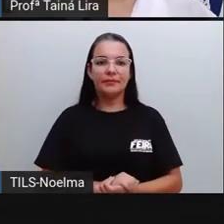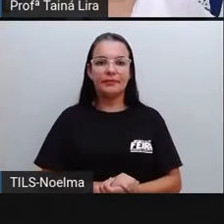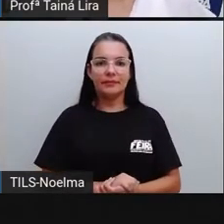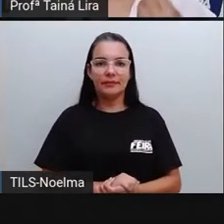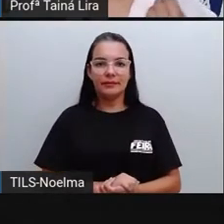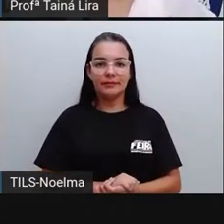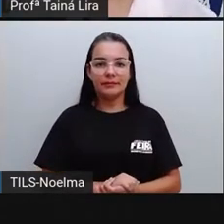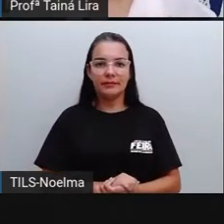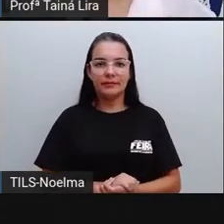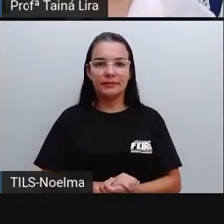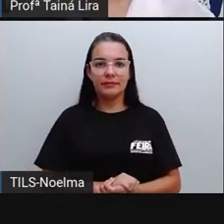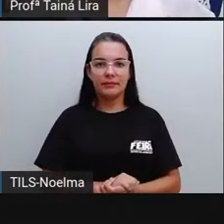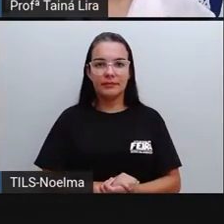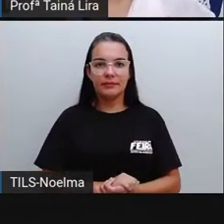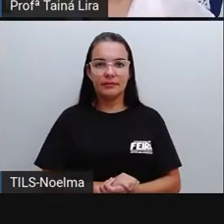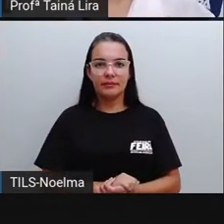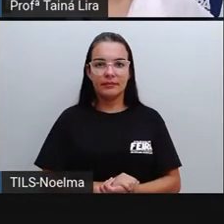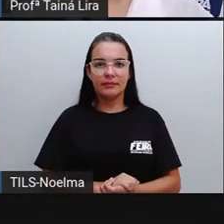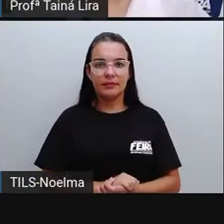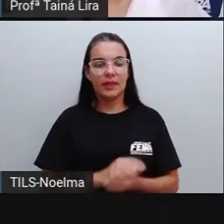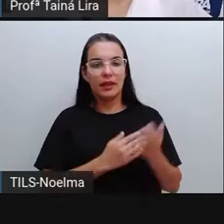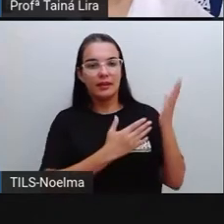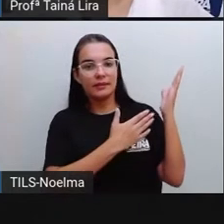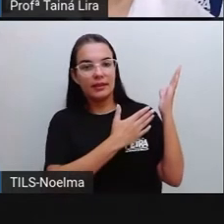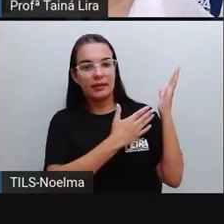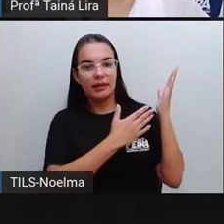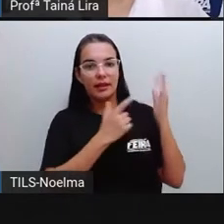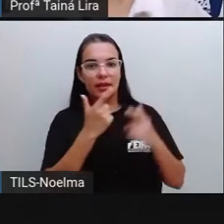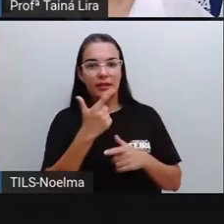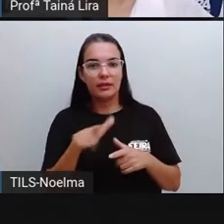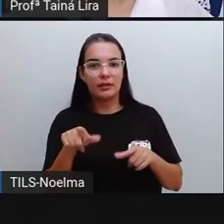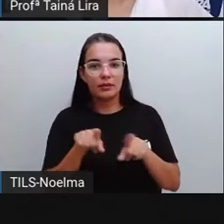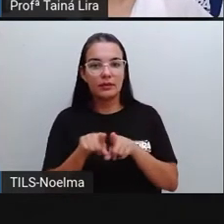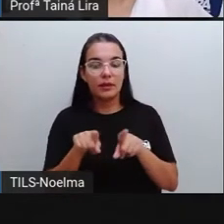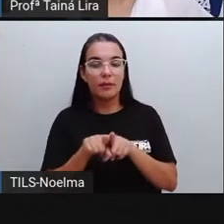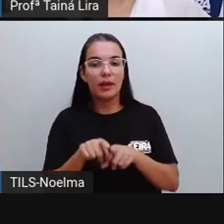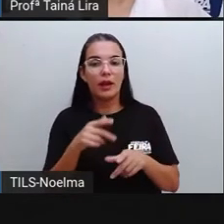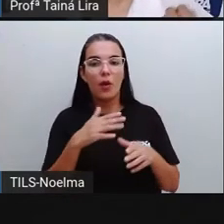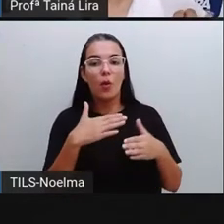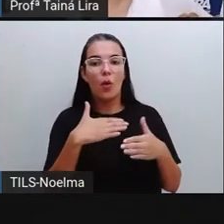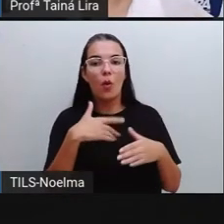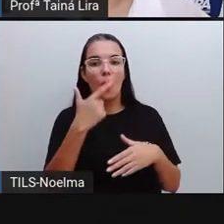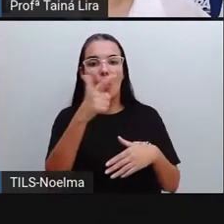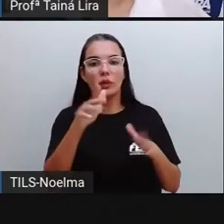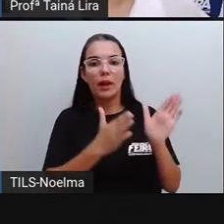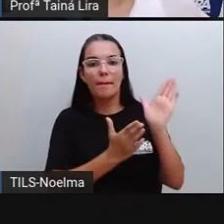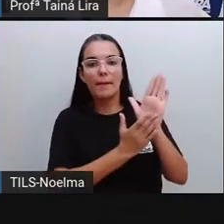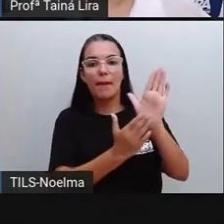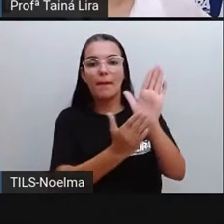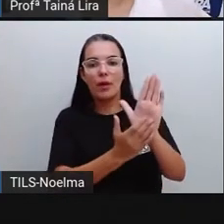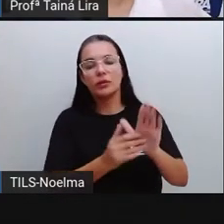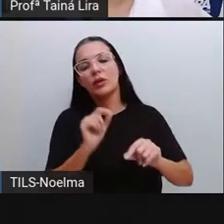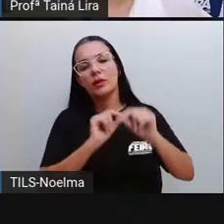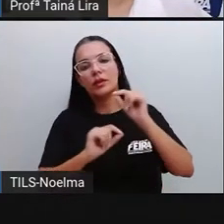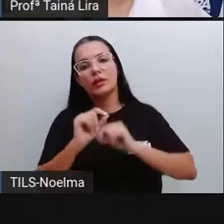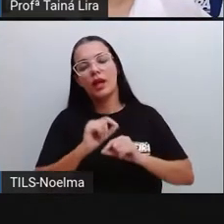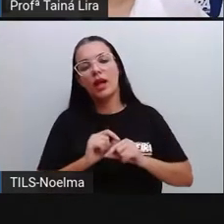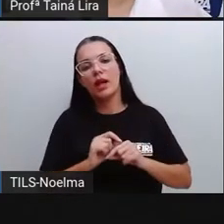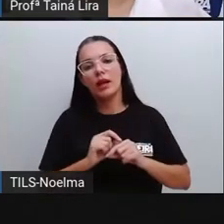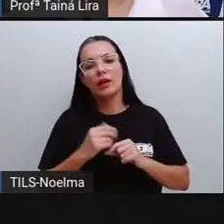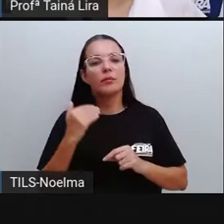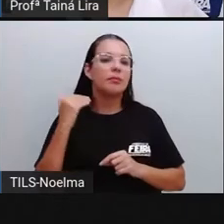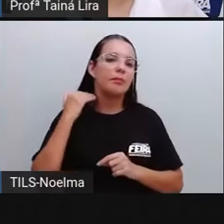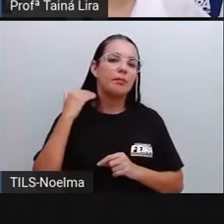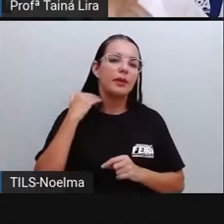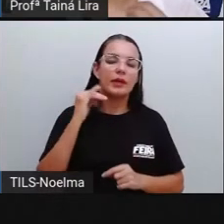Olha lá, outra campanha, ó, do Itaú, tá? O Itaú foi feito para vocês. E aí